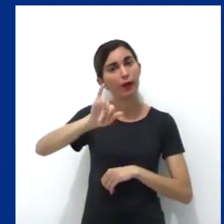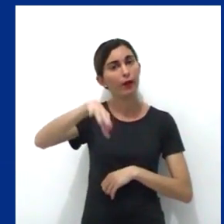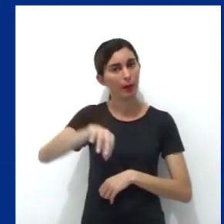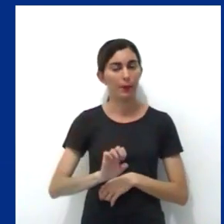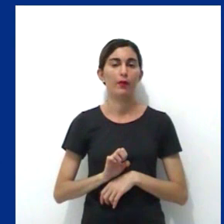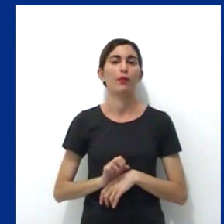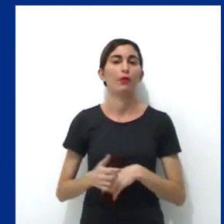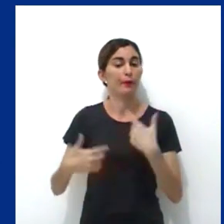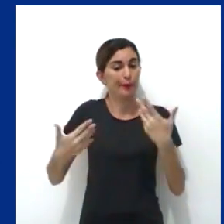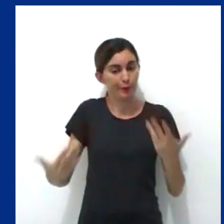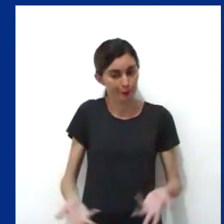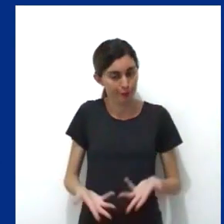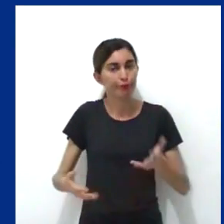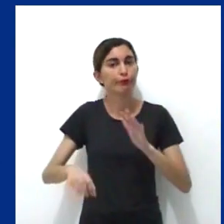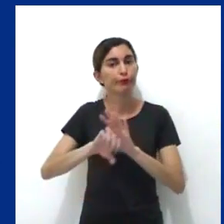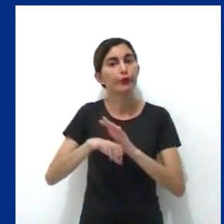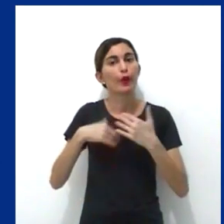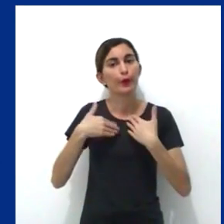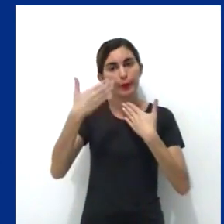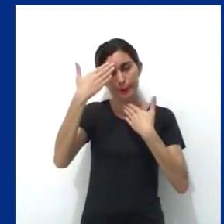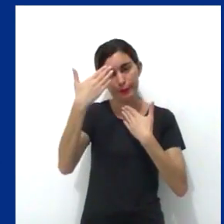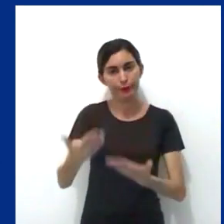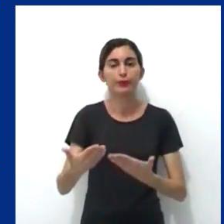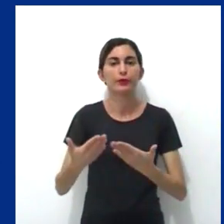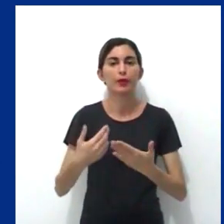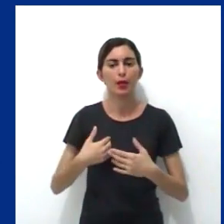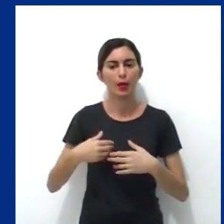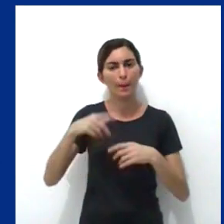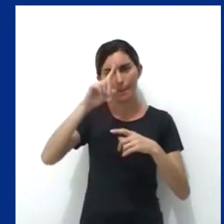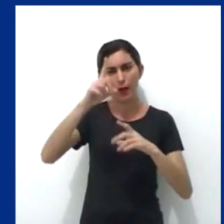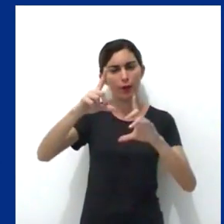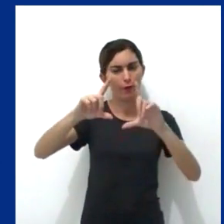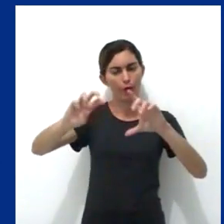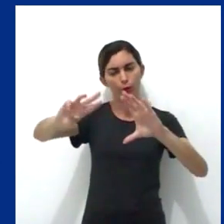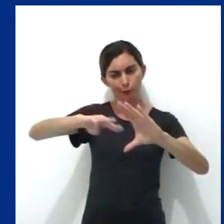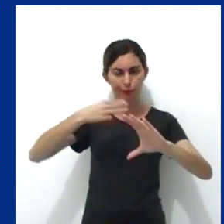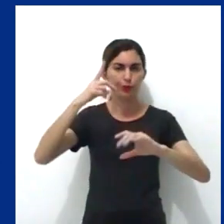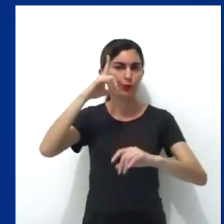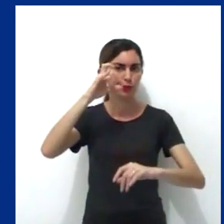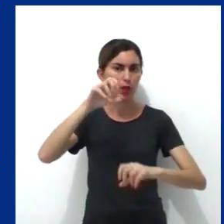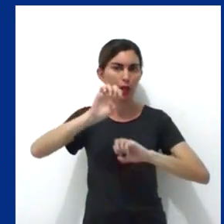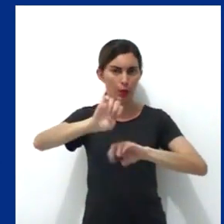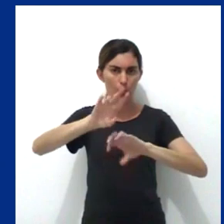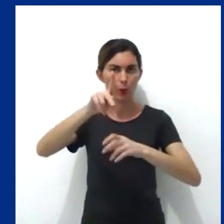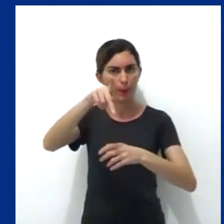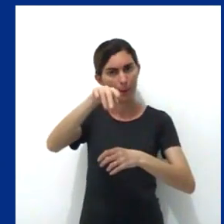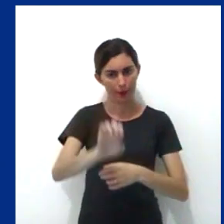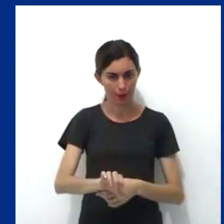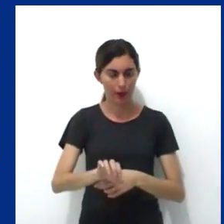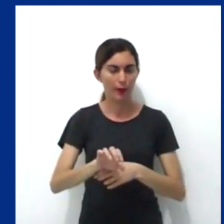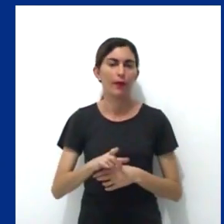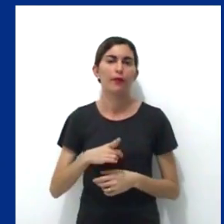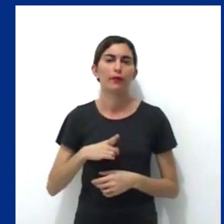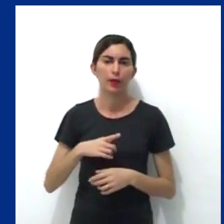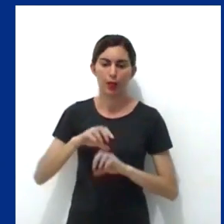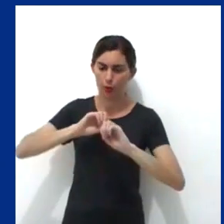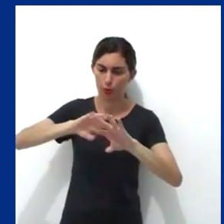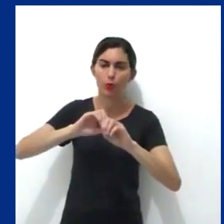nosso cão, né, preso o tempo todo na corrente. Sabe por quê? Porque manter animal preso em correntes por mais